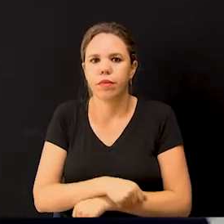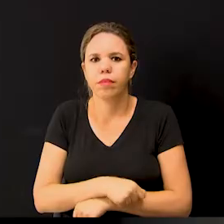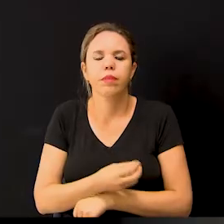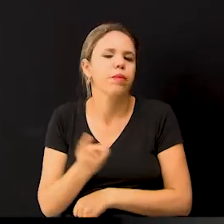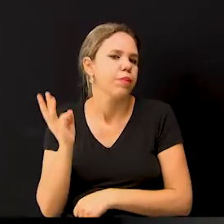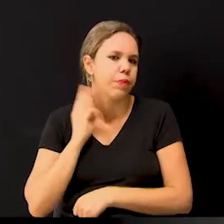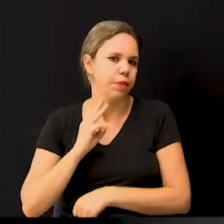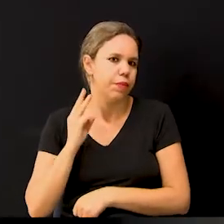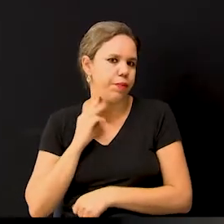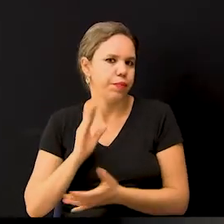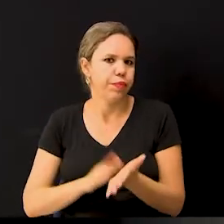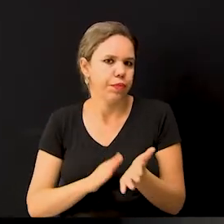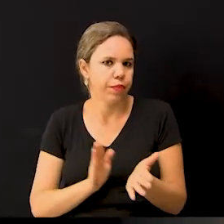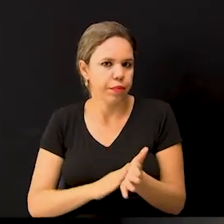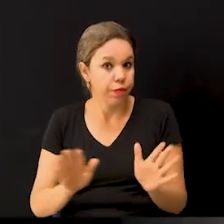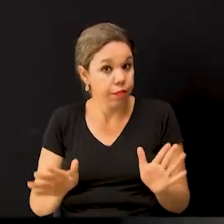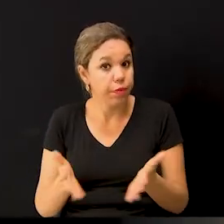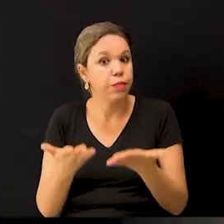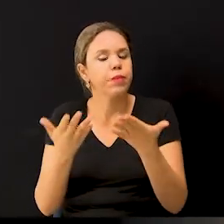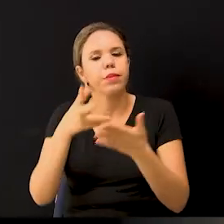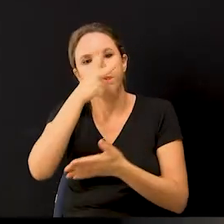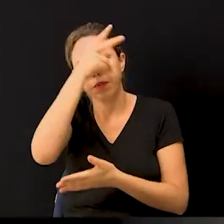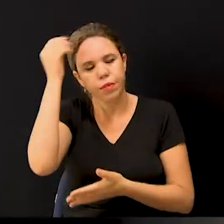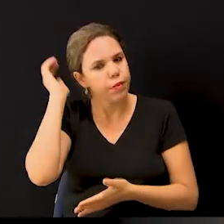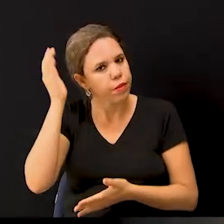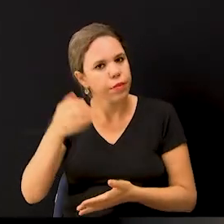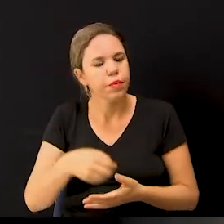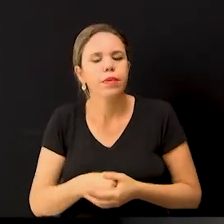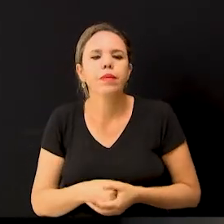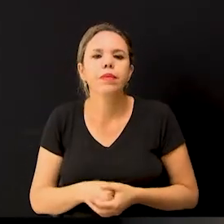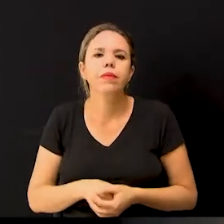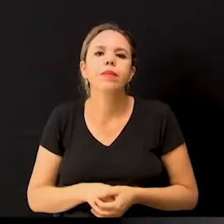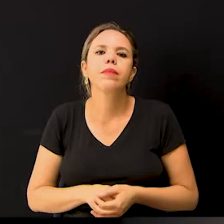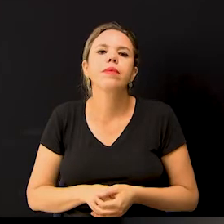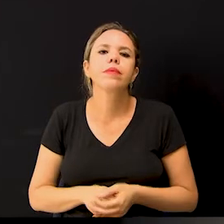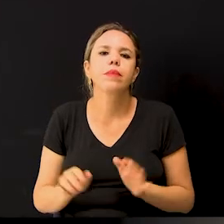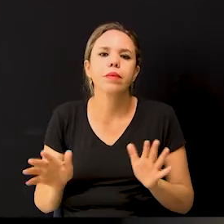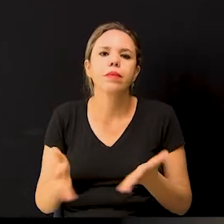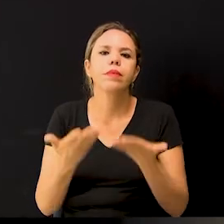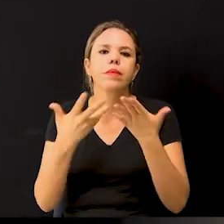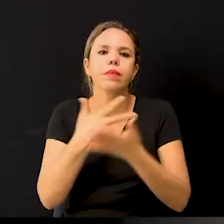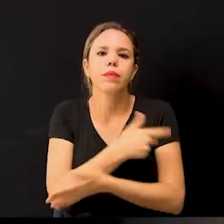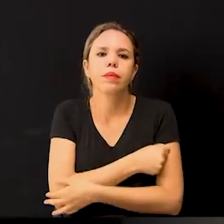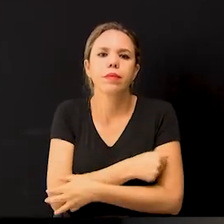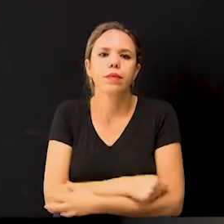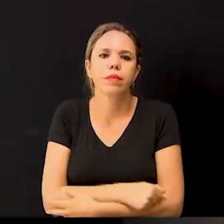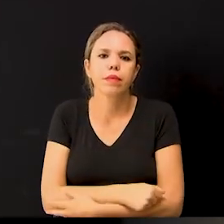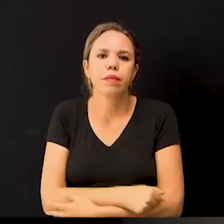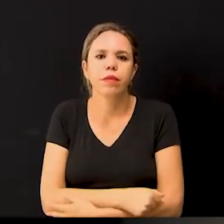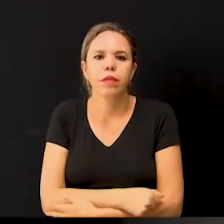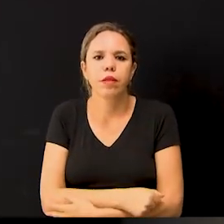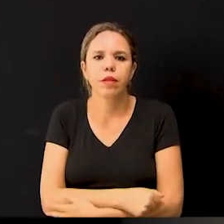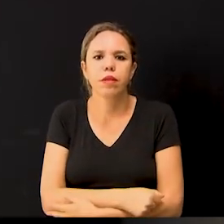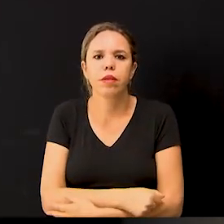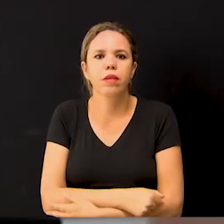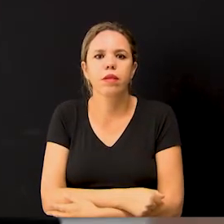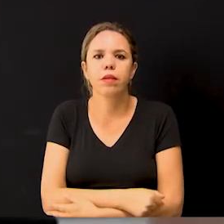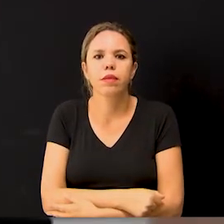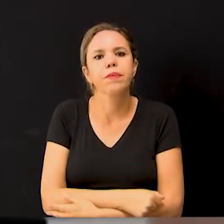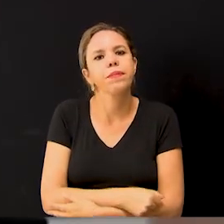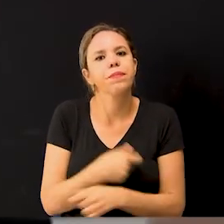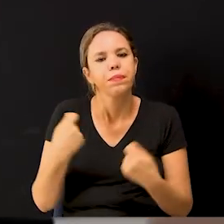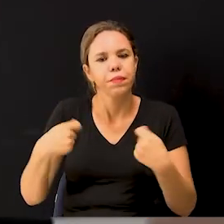vacinar. Cecílio Santos cobrou mais incentivo do prefeito Dário Saad para promover a vacinação infantil.